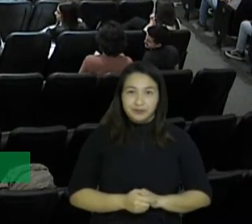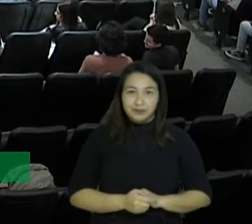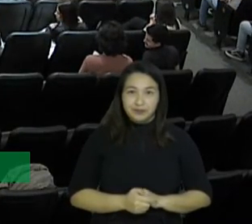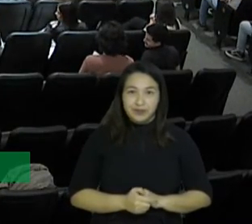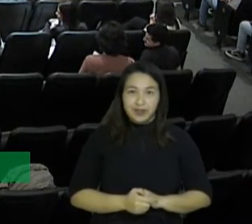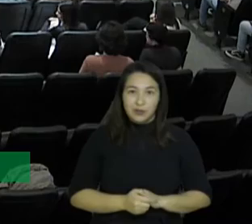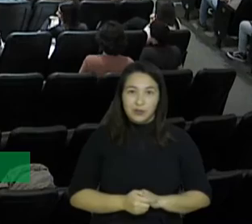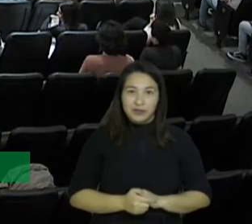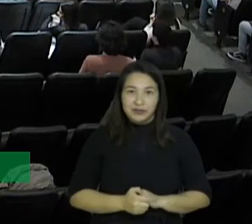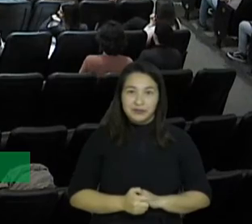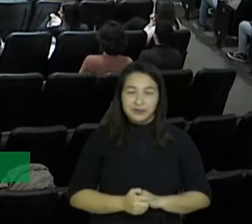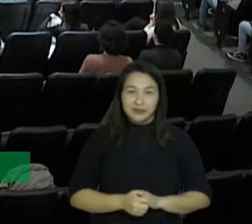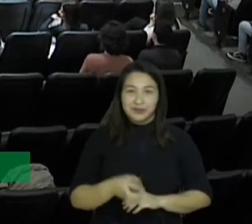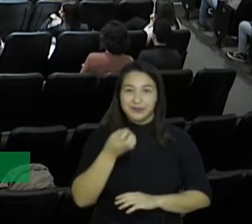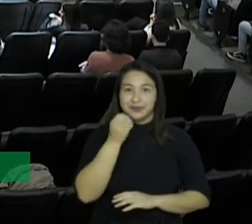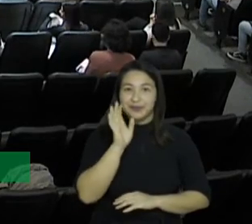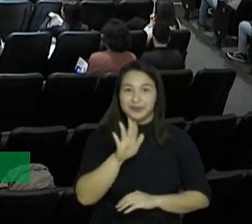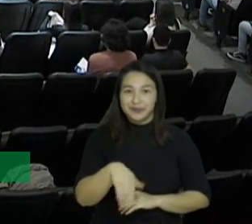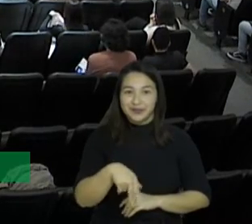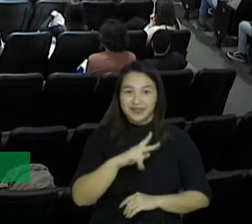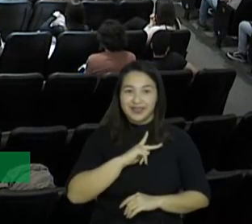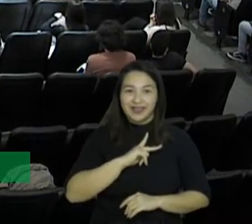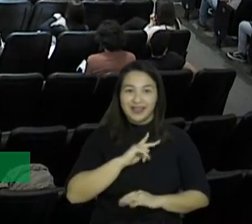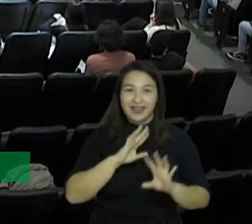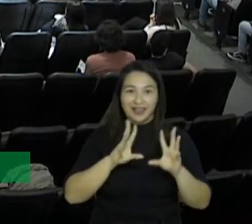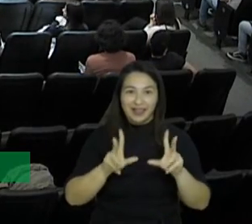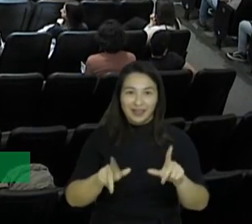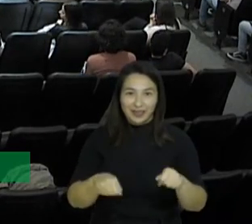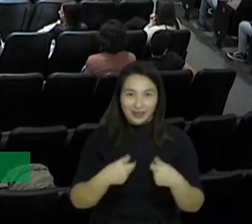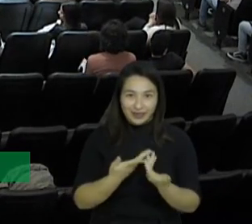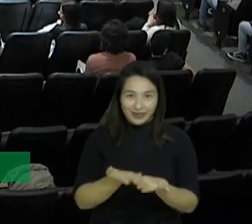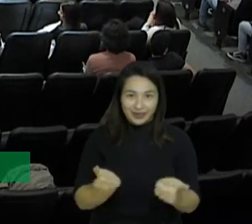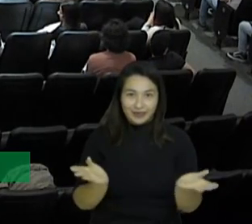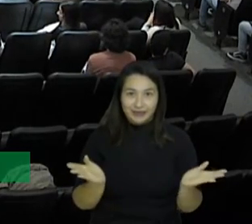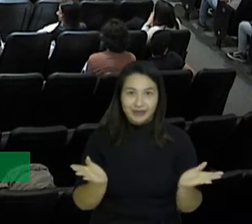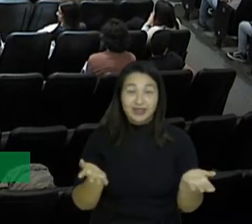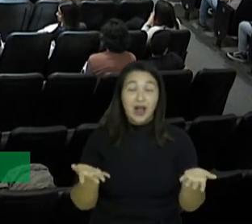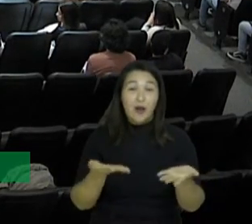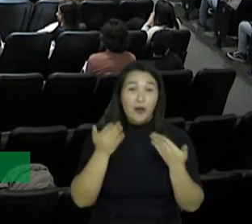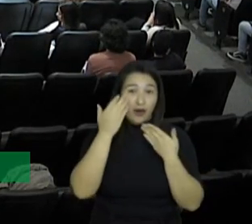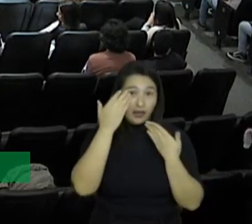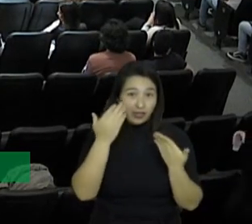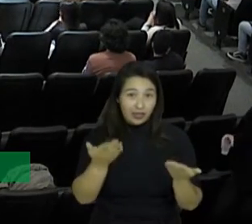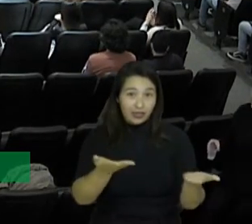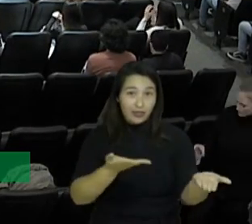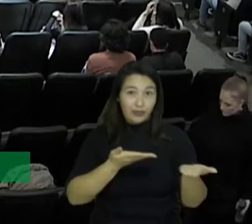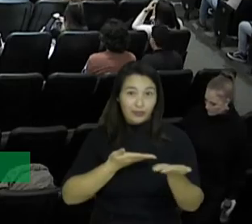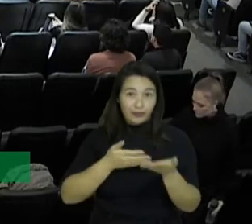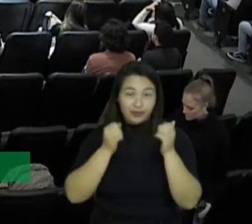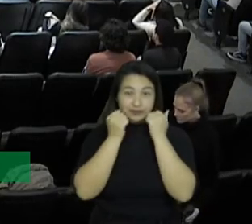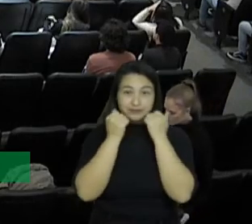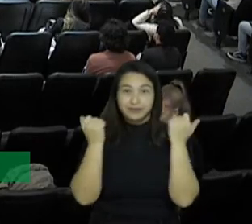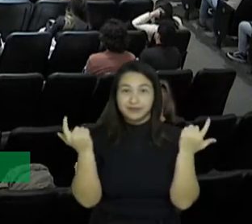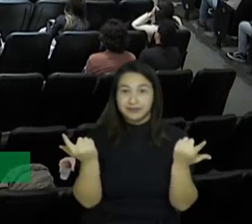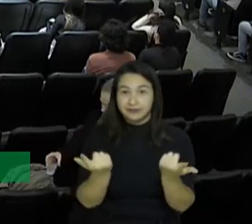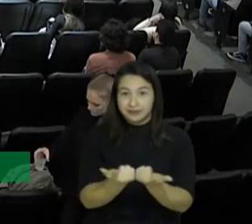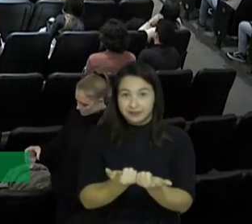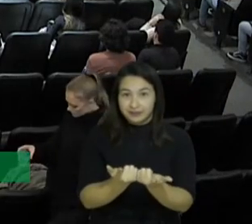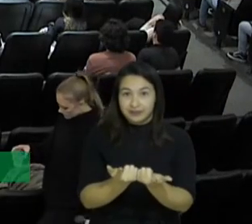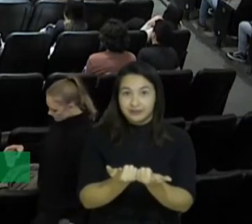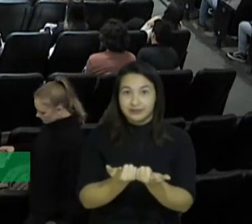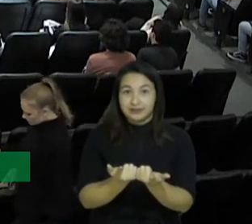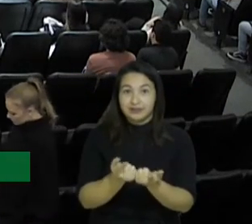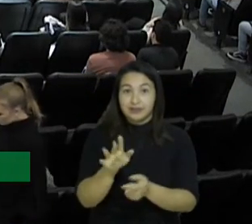depois Boa tarde a todos eu em primeiro lugar Agradeço o convite da Assembleia Legislativa dos deputados